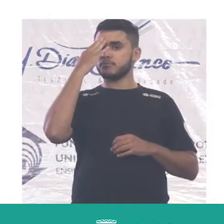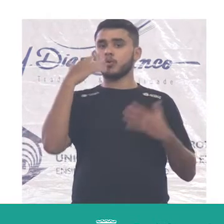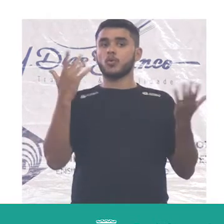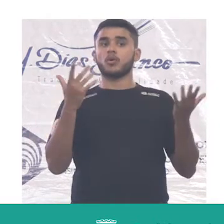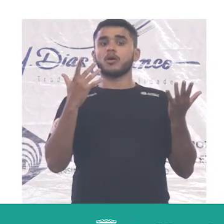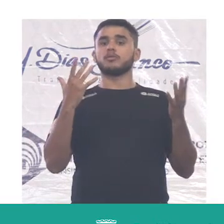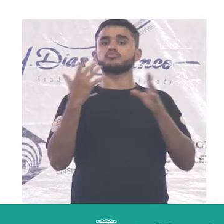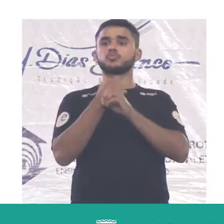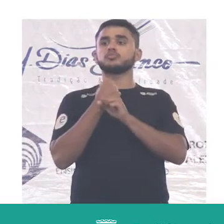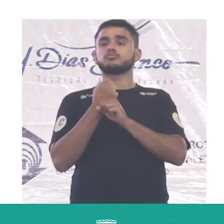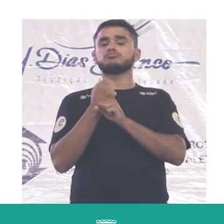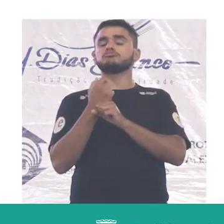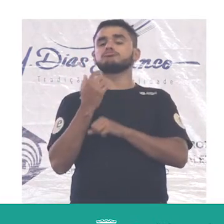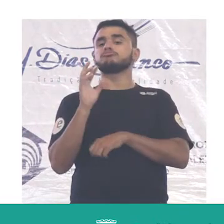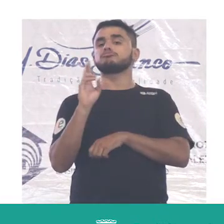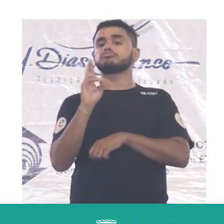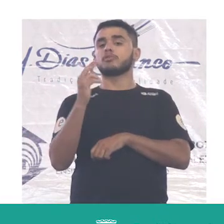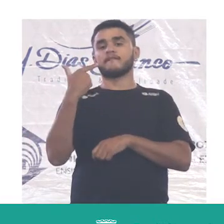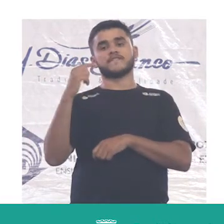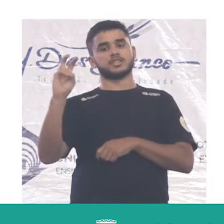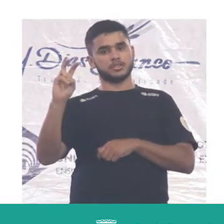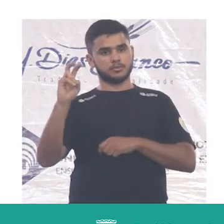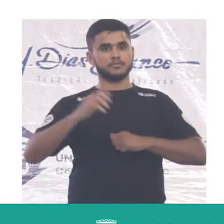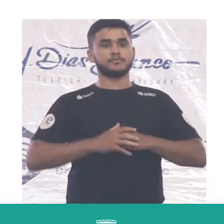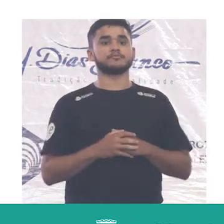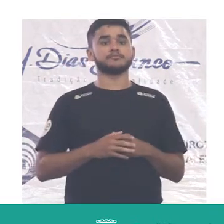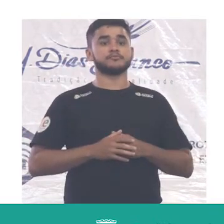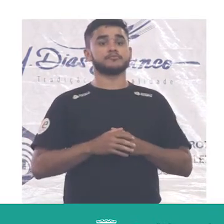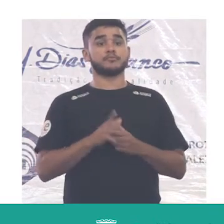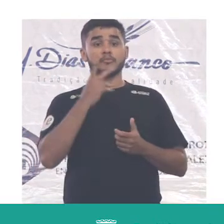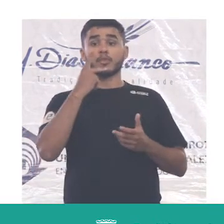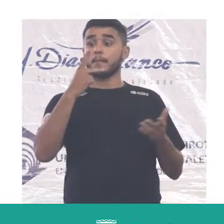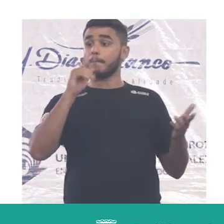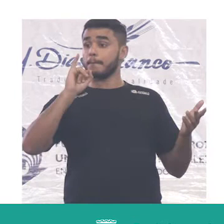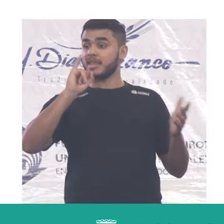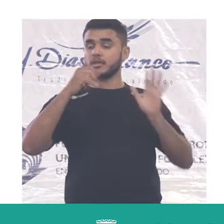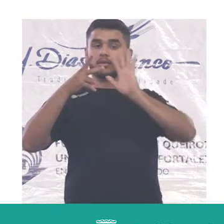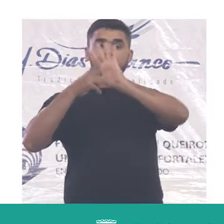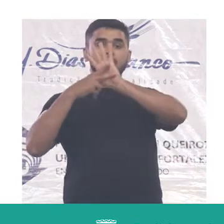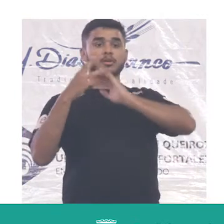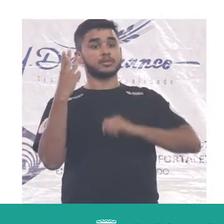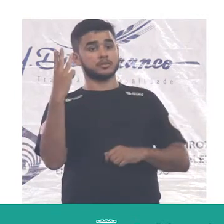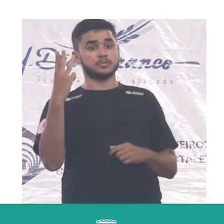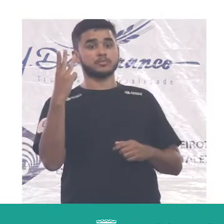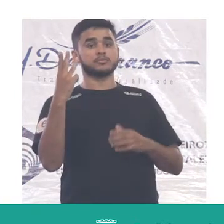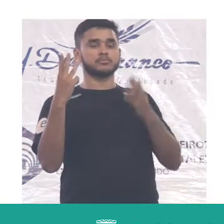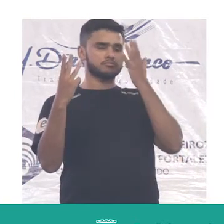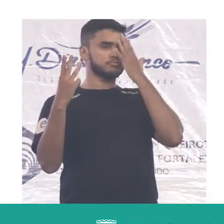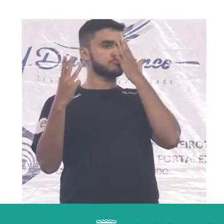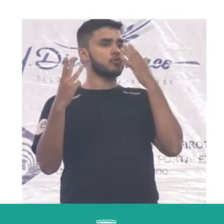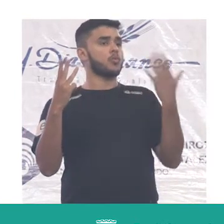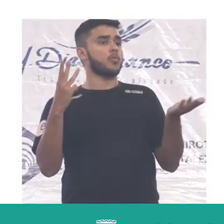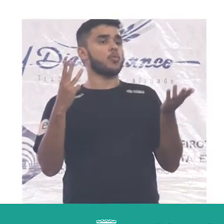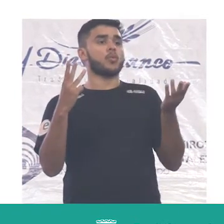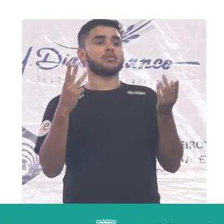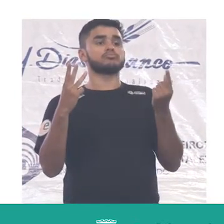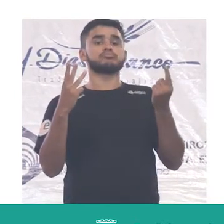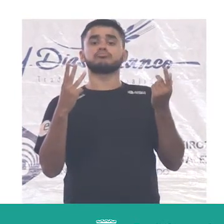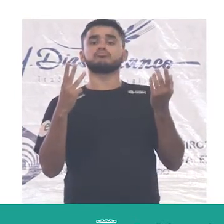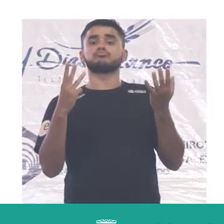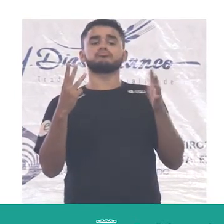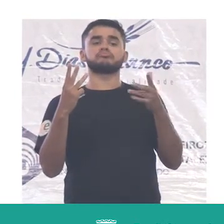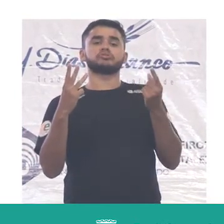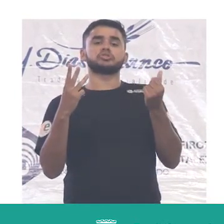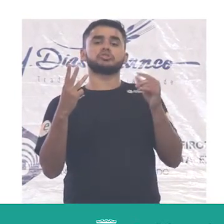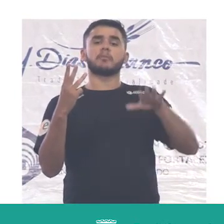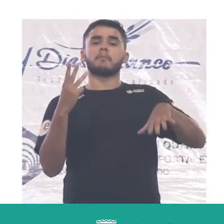é R$25. Considerando π igual a 3, o valor da embalagem que terá o